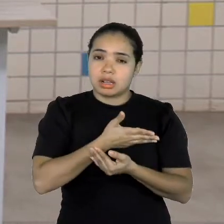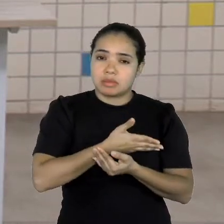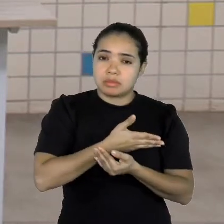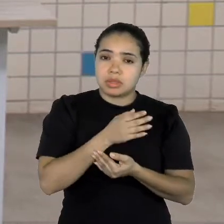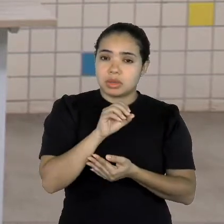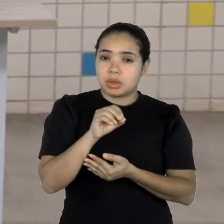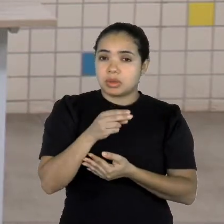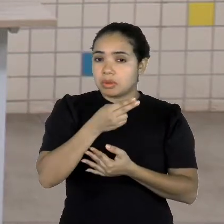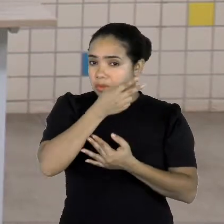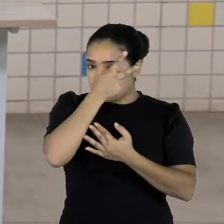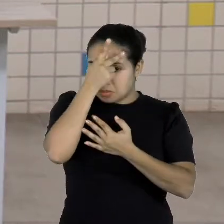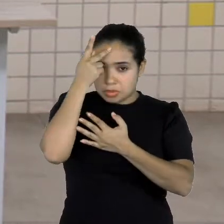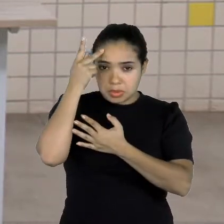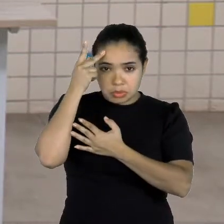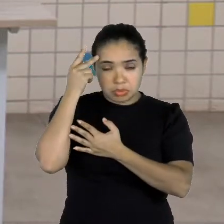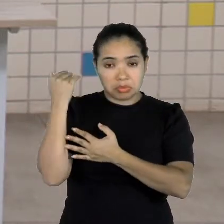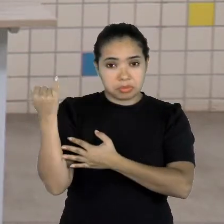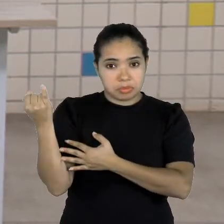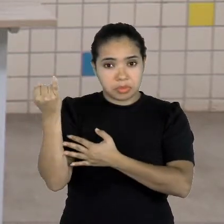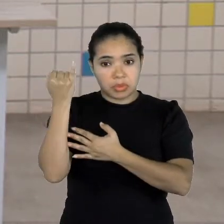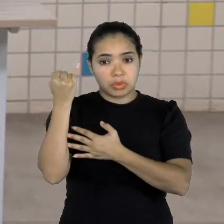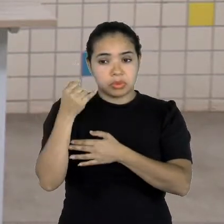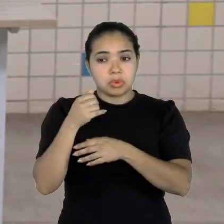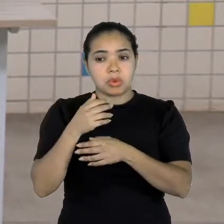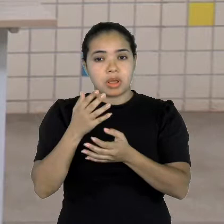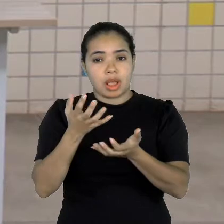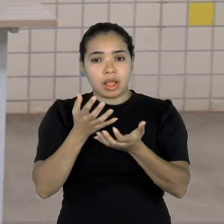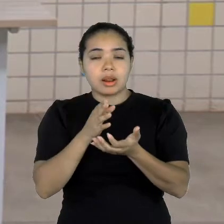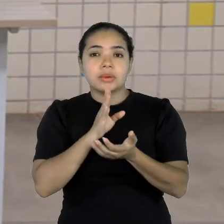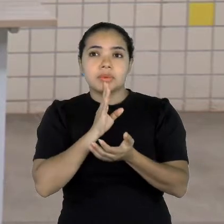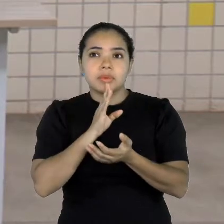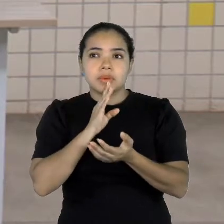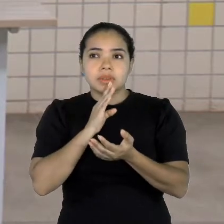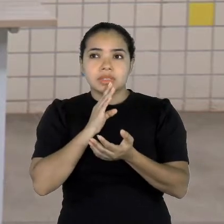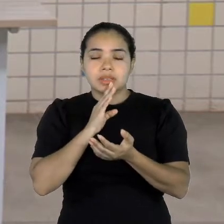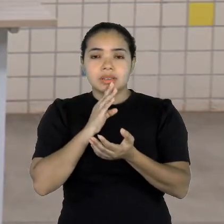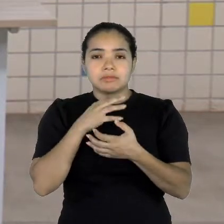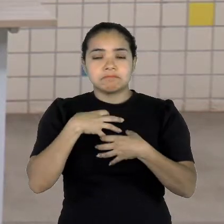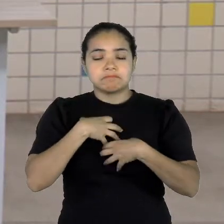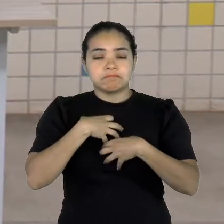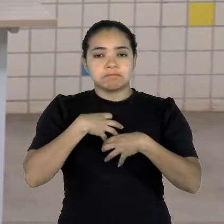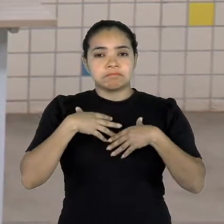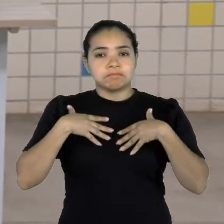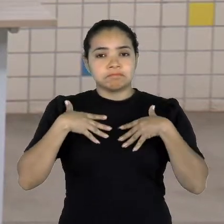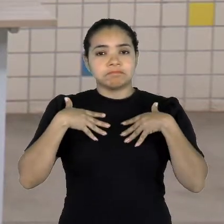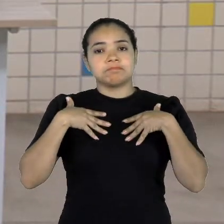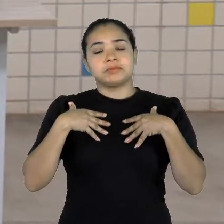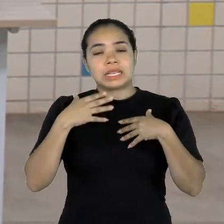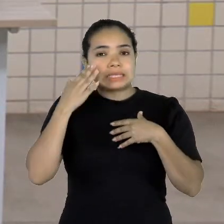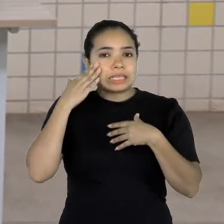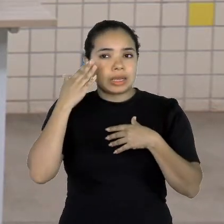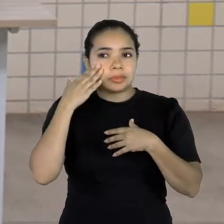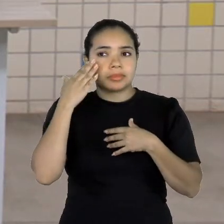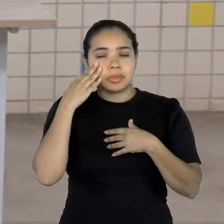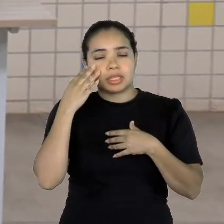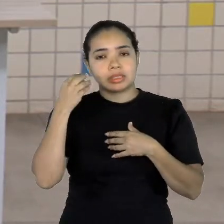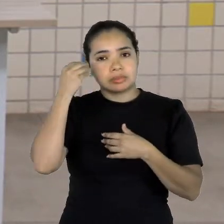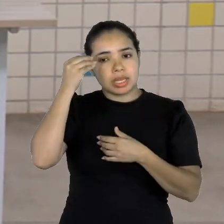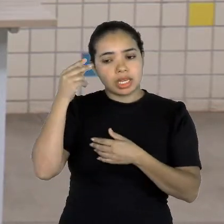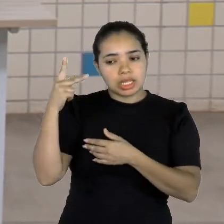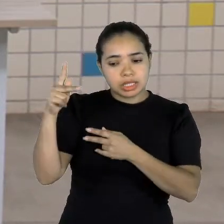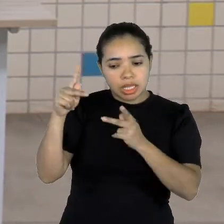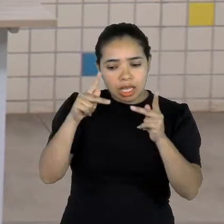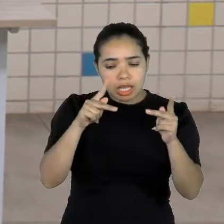uma pessoa notória importante, que eu gosto de conhecer, que me inspira, é claro, para saber as experiências vividas por eles,